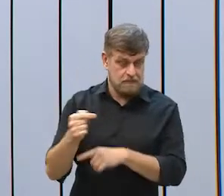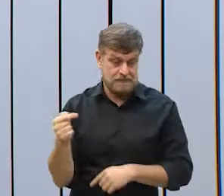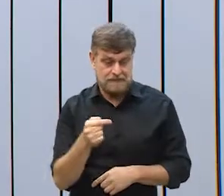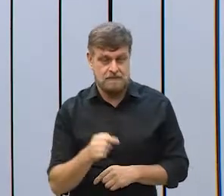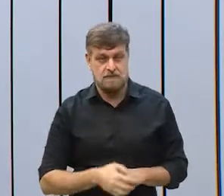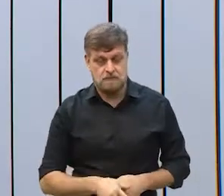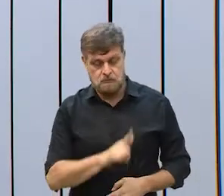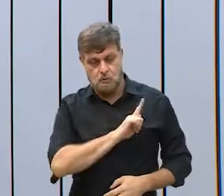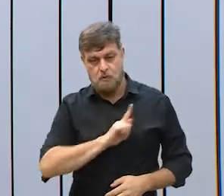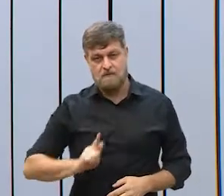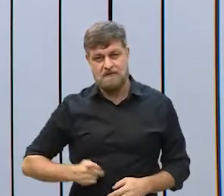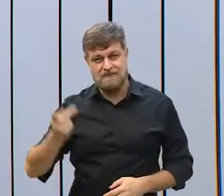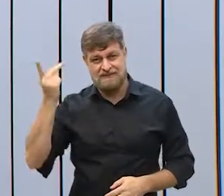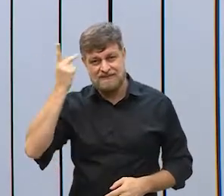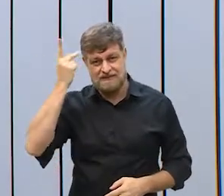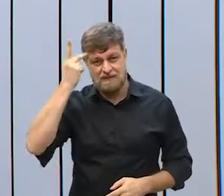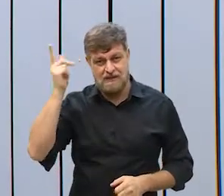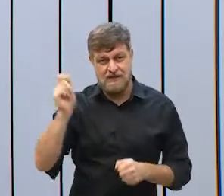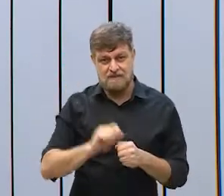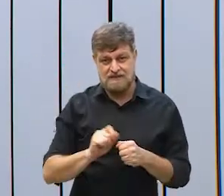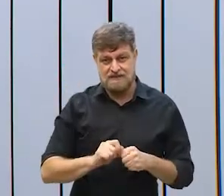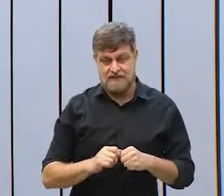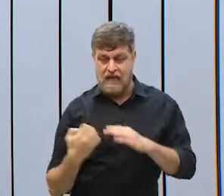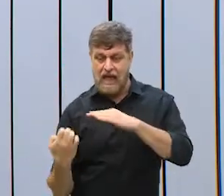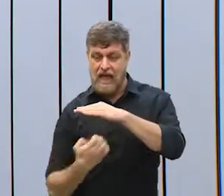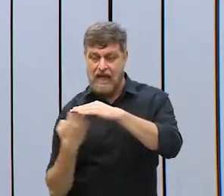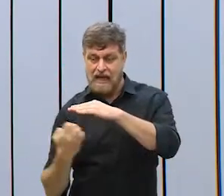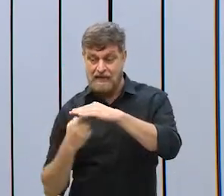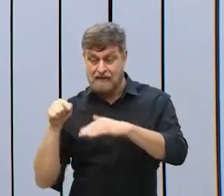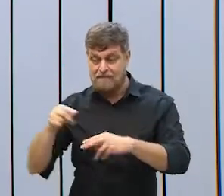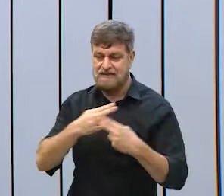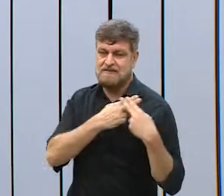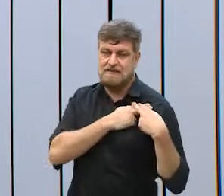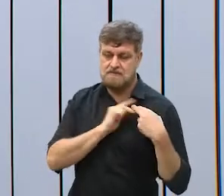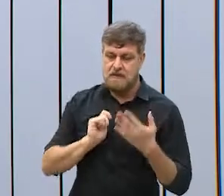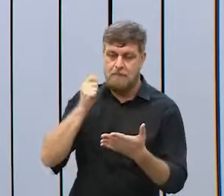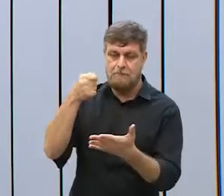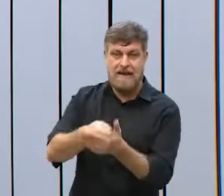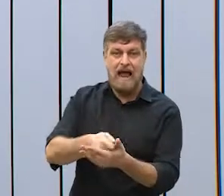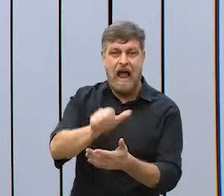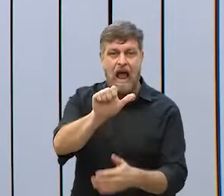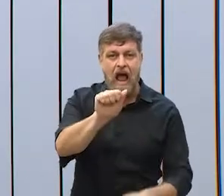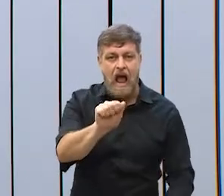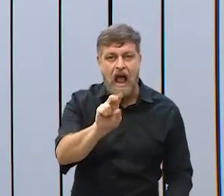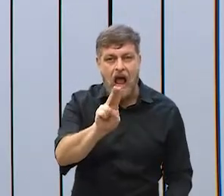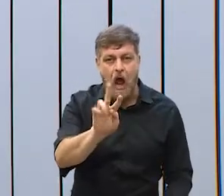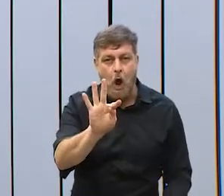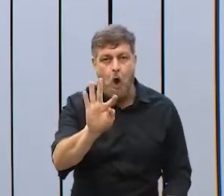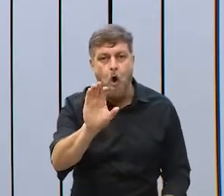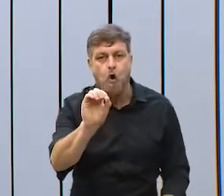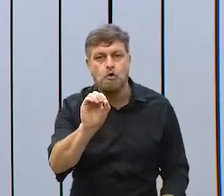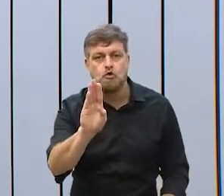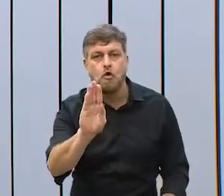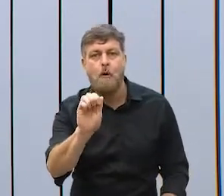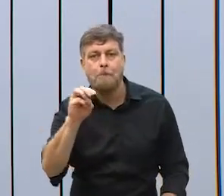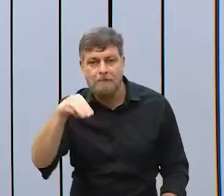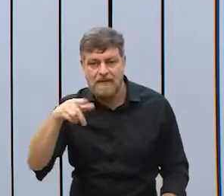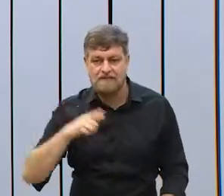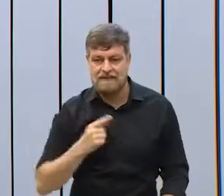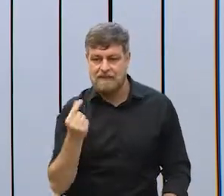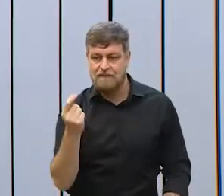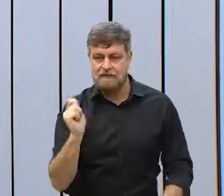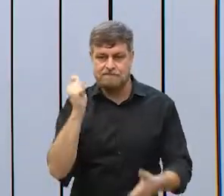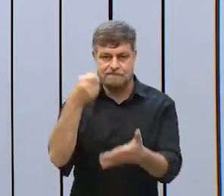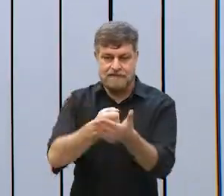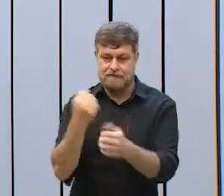o governador colocaria para a concessionária, que ali é a Autoban, e a Autoban ganharia prazo para operar